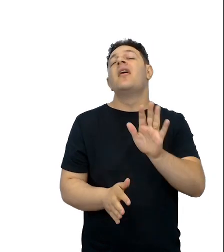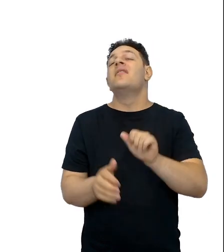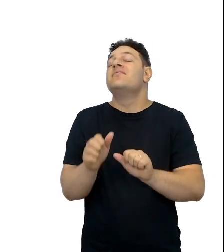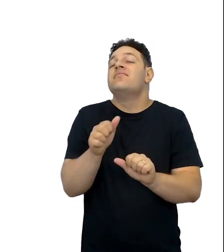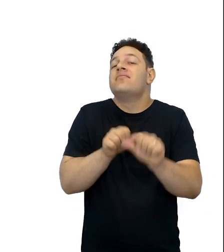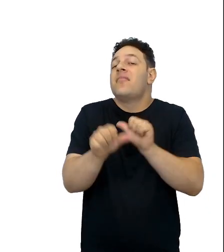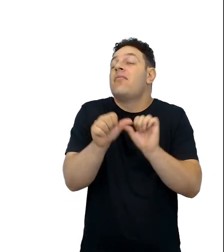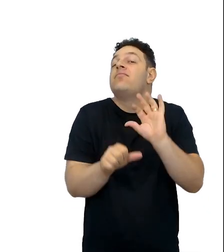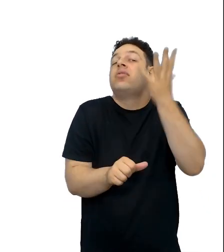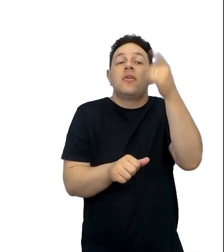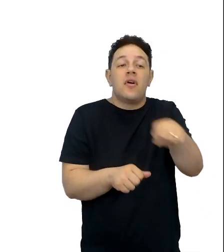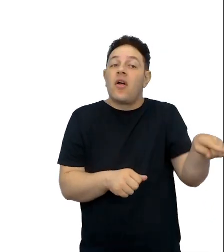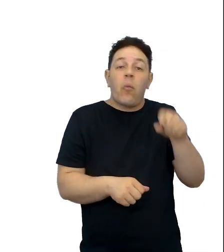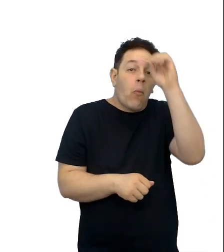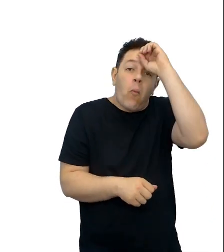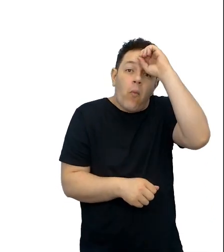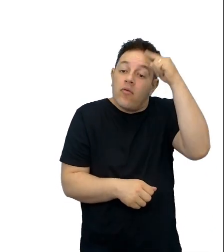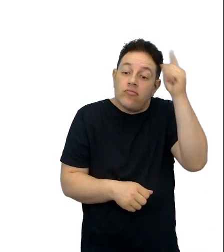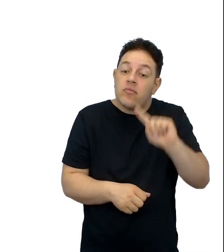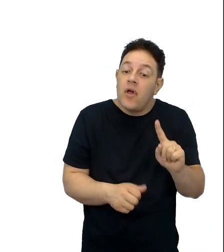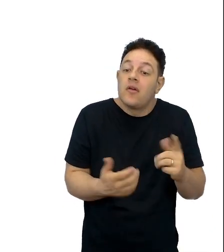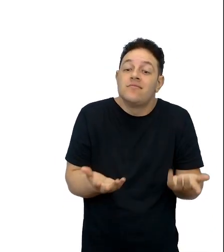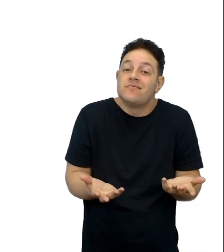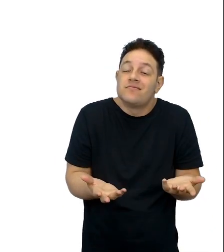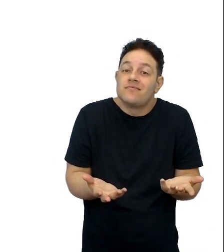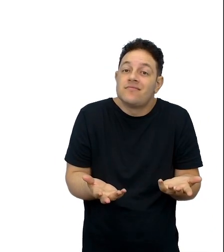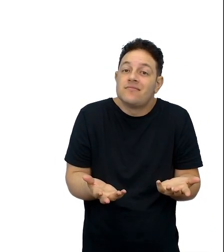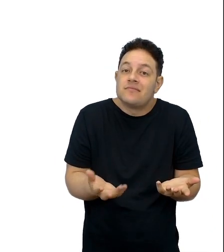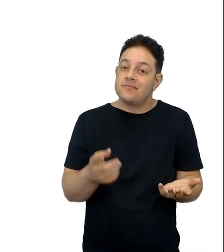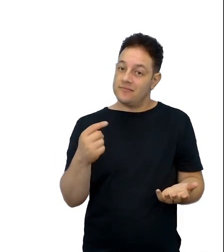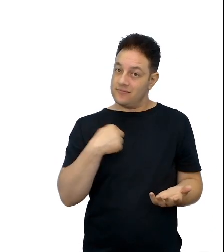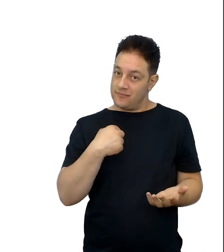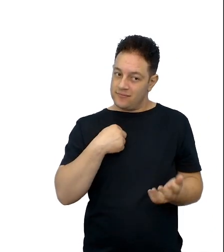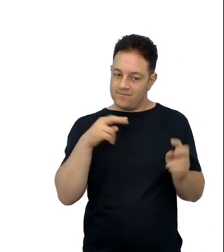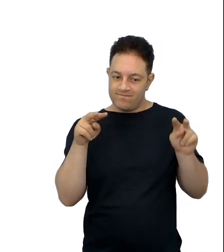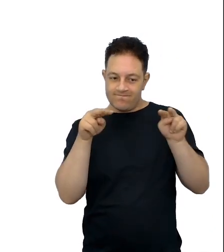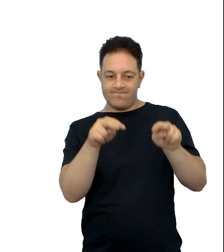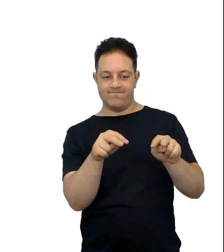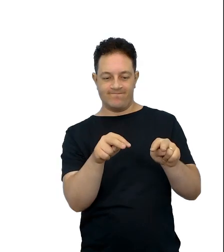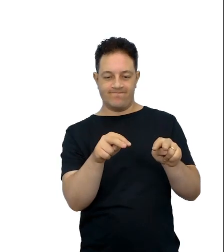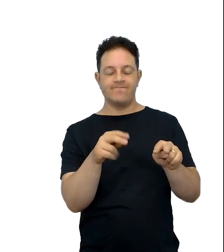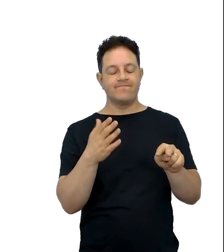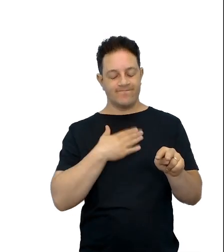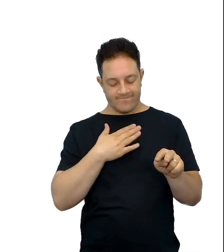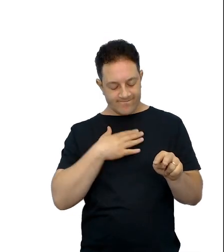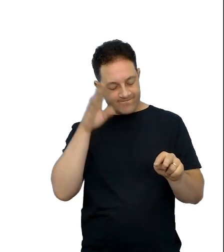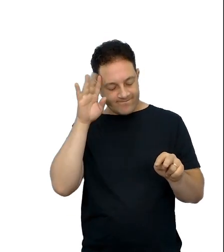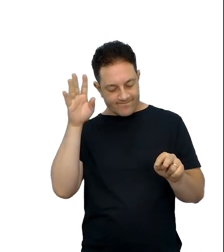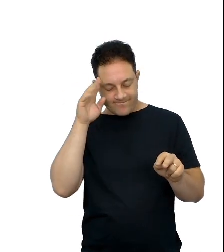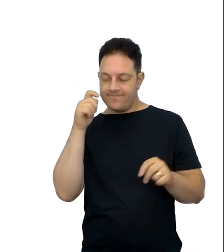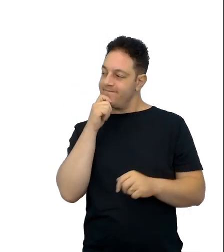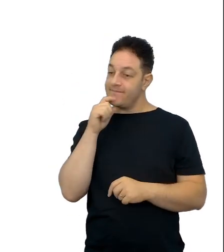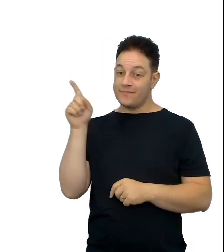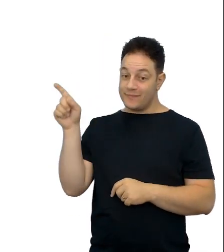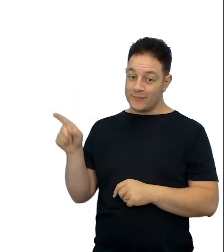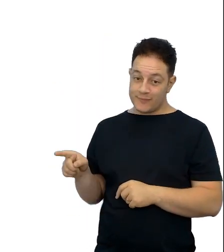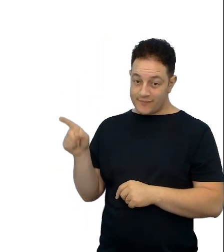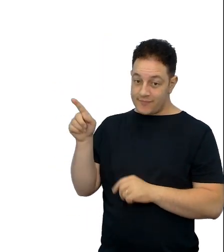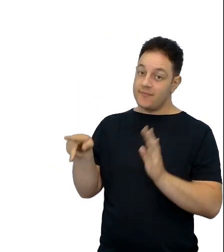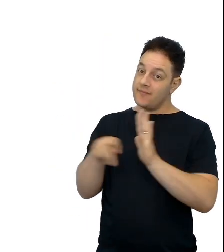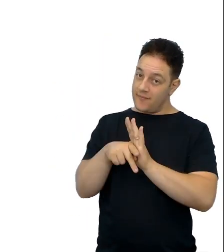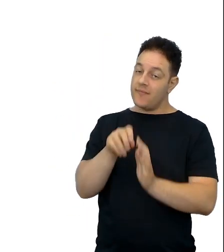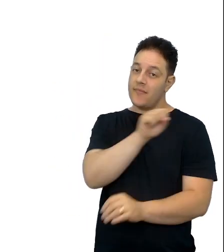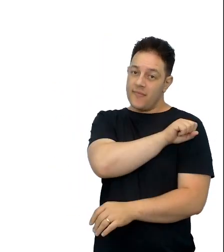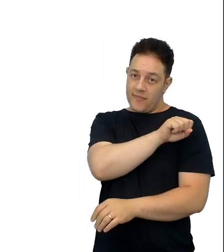né, cabe aí a nós olharmos, né, para aquela habilidade que está posta aqui, que é uma habilidade do 8º